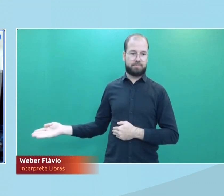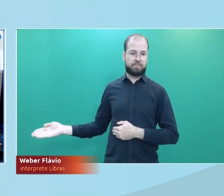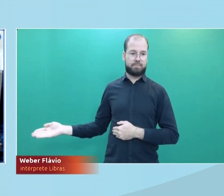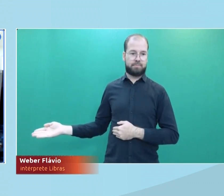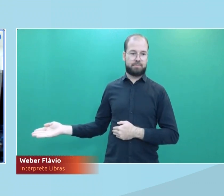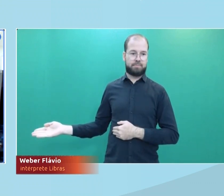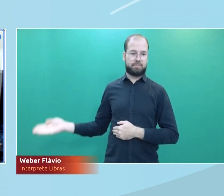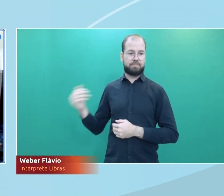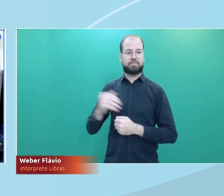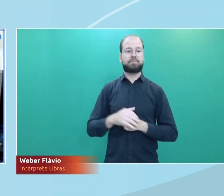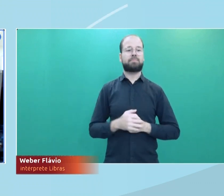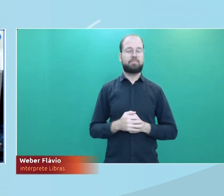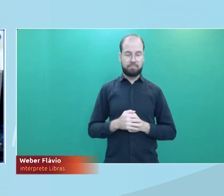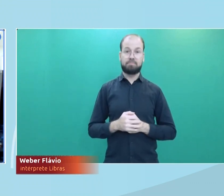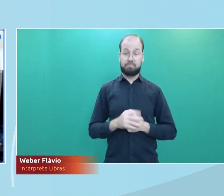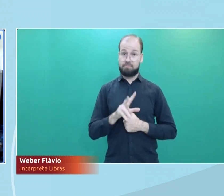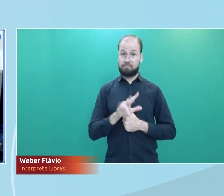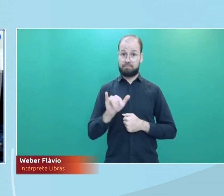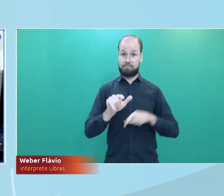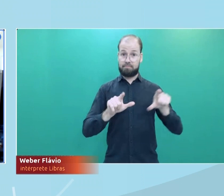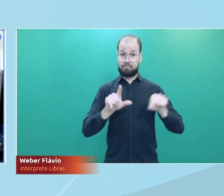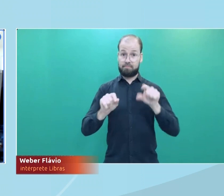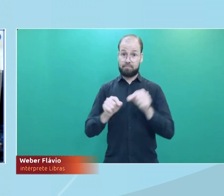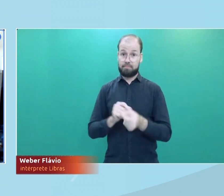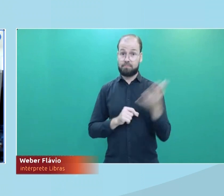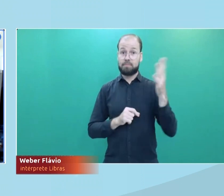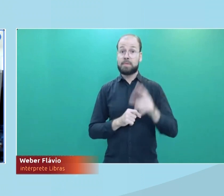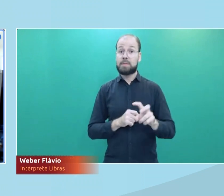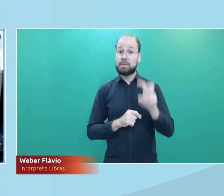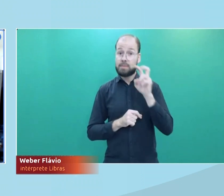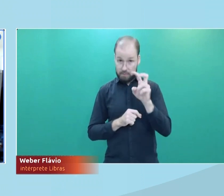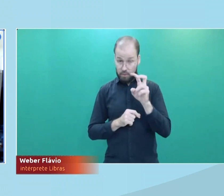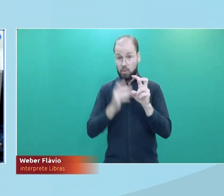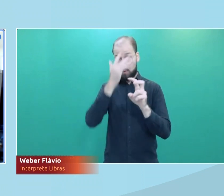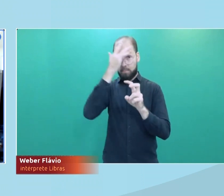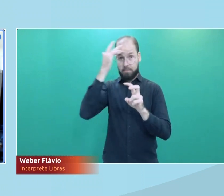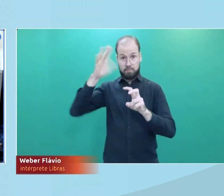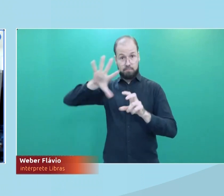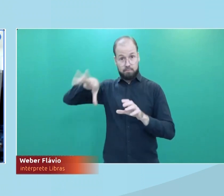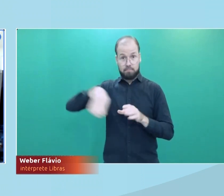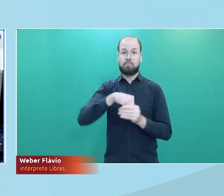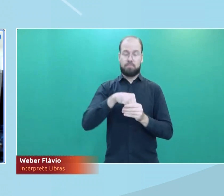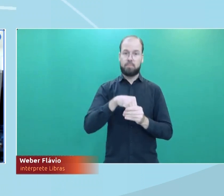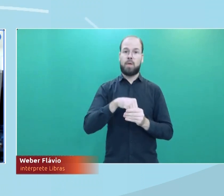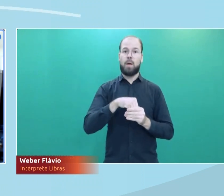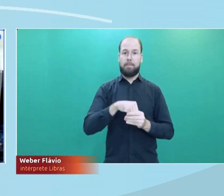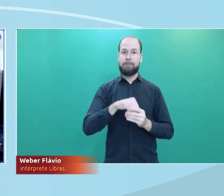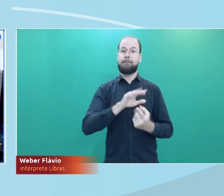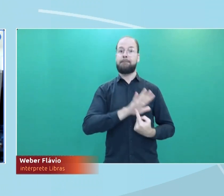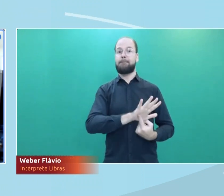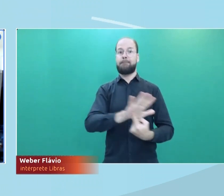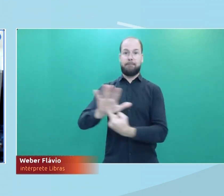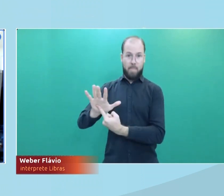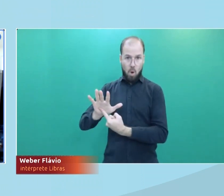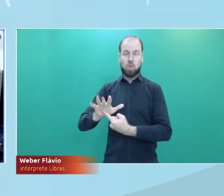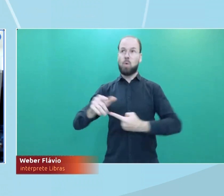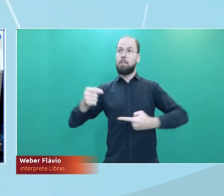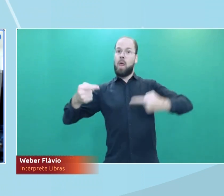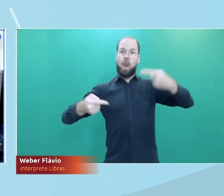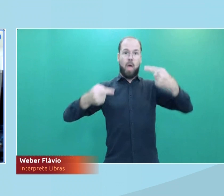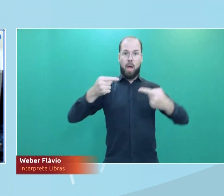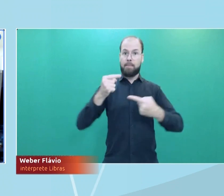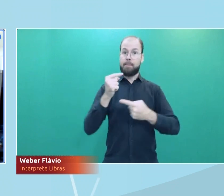fica.go.gov.br. Serão selecionados 5 membros para a comissão de seleção da Mostra Competitiva Internacional